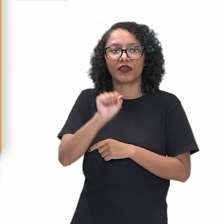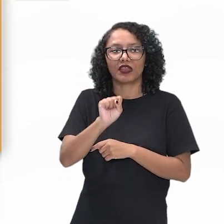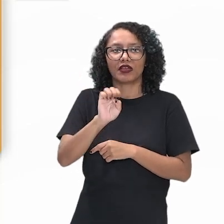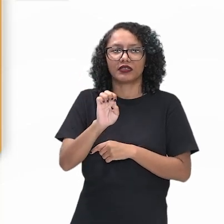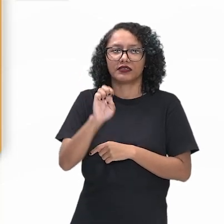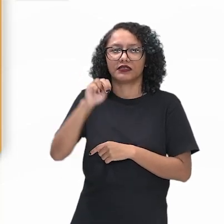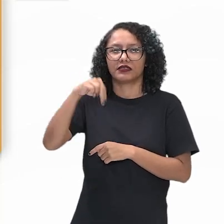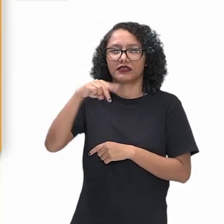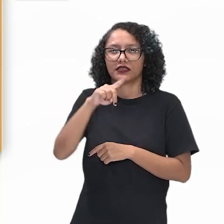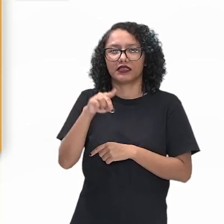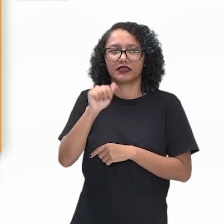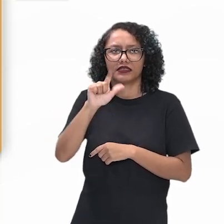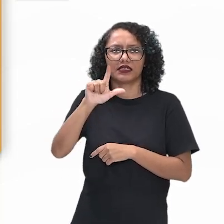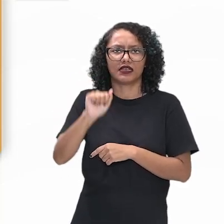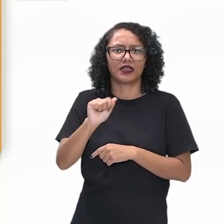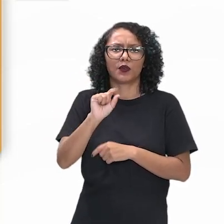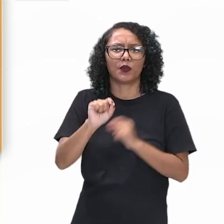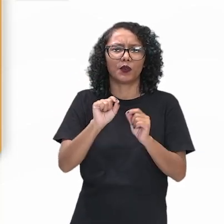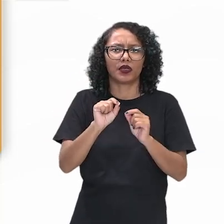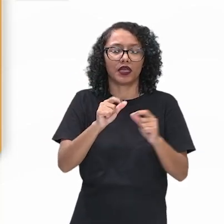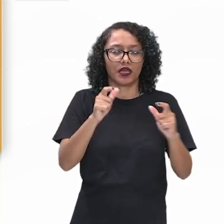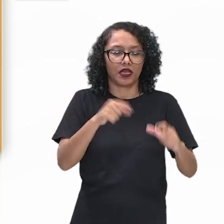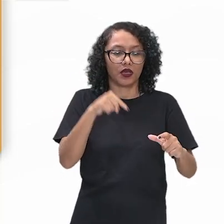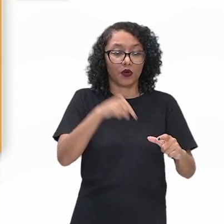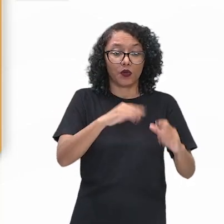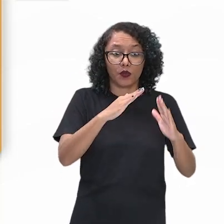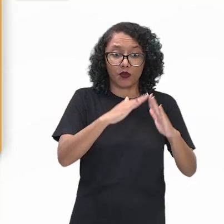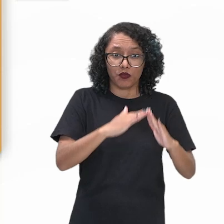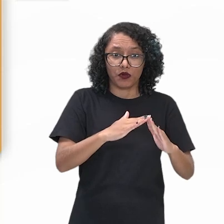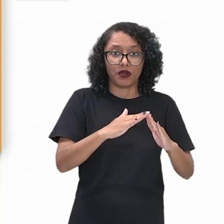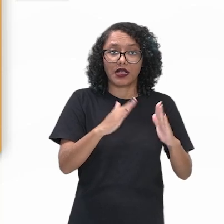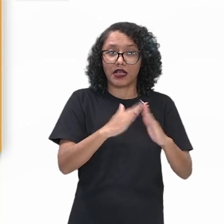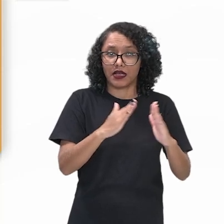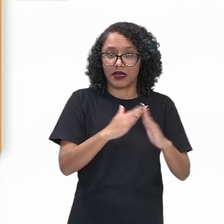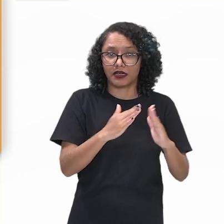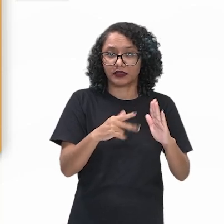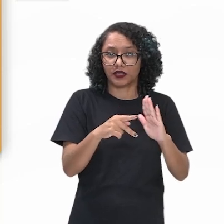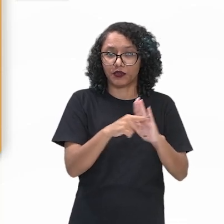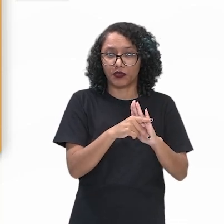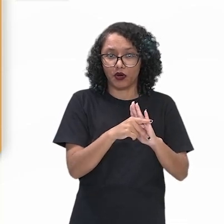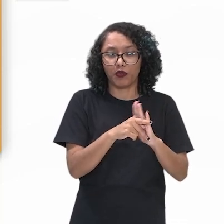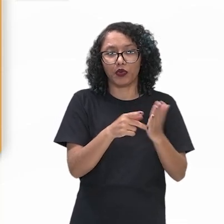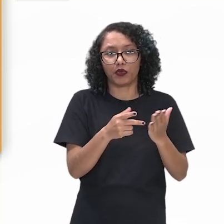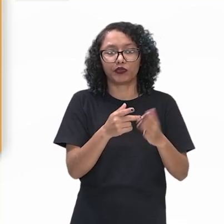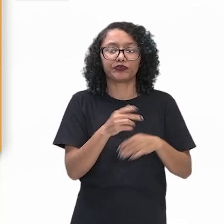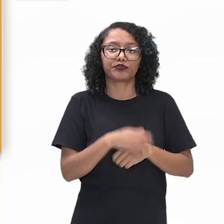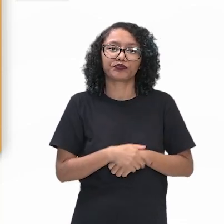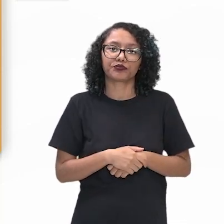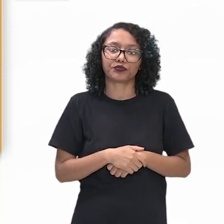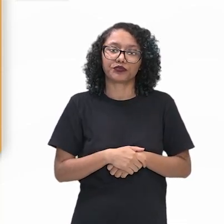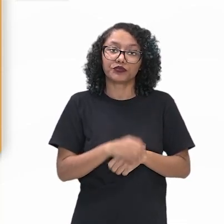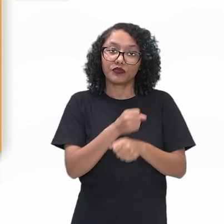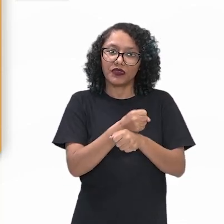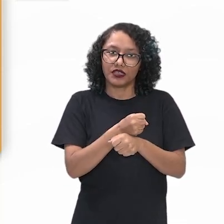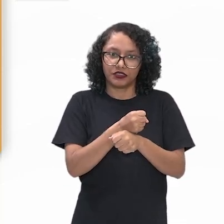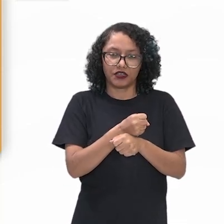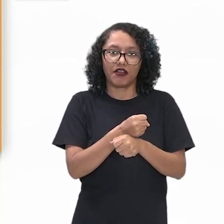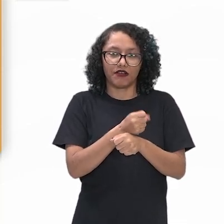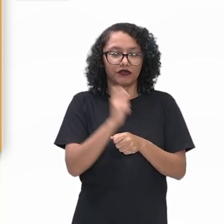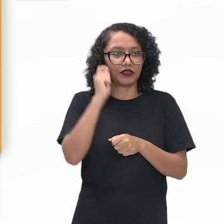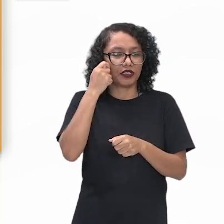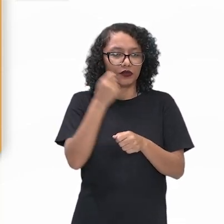a senzala, professora? Era o local de moradia, né? Ou seja, apenas para o descanso, para a dormida dos